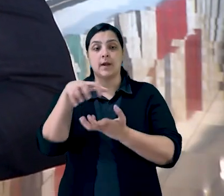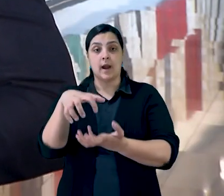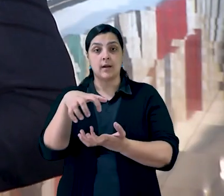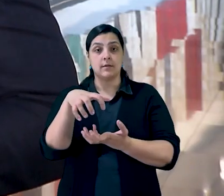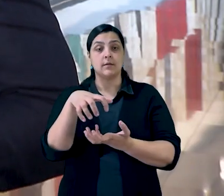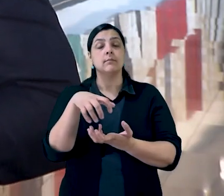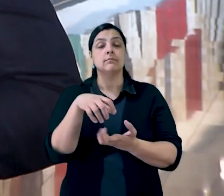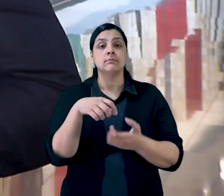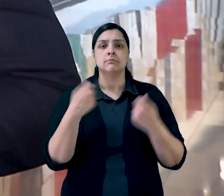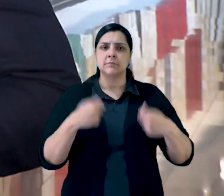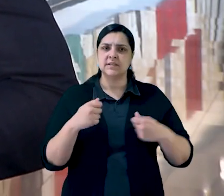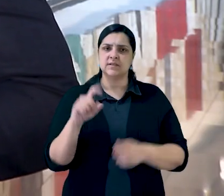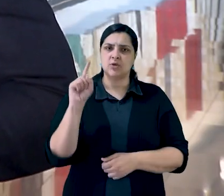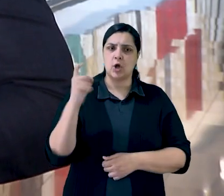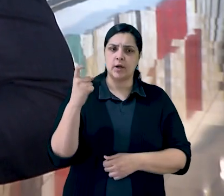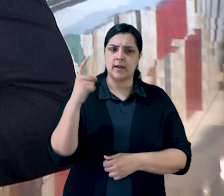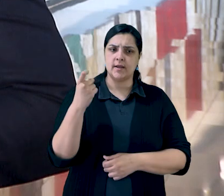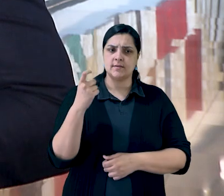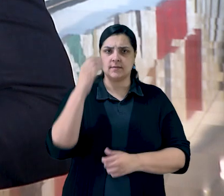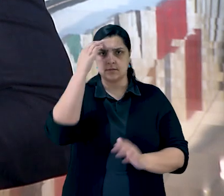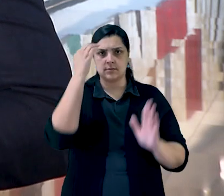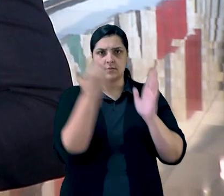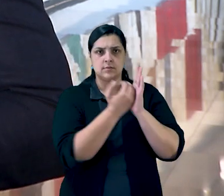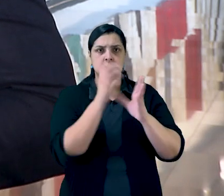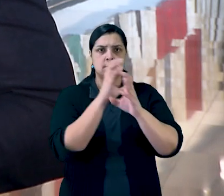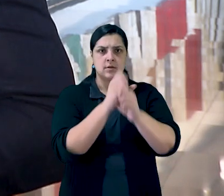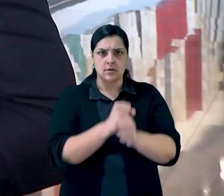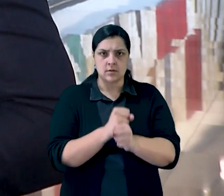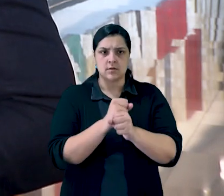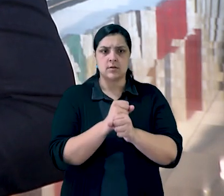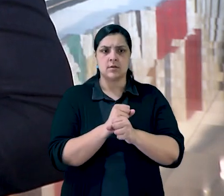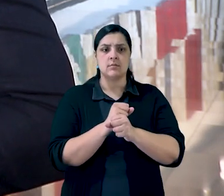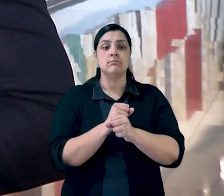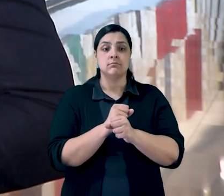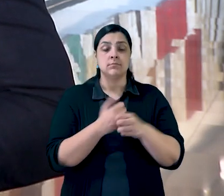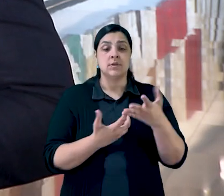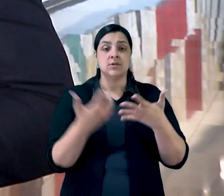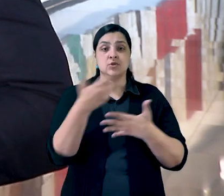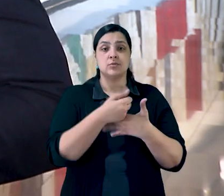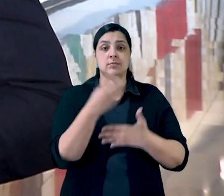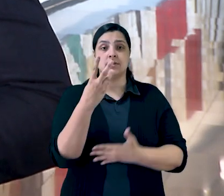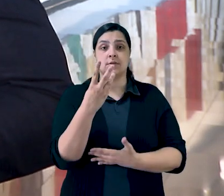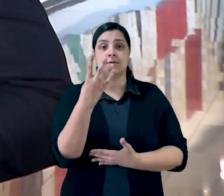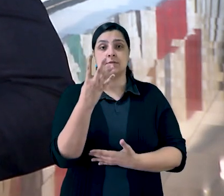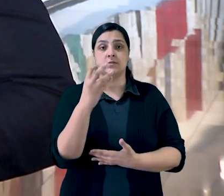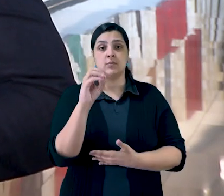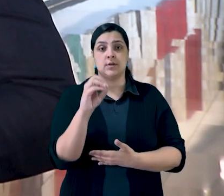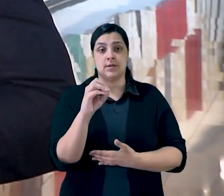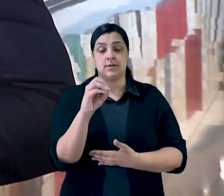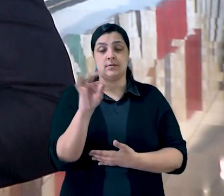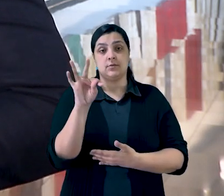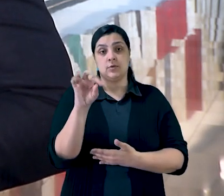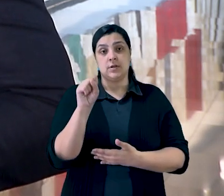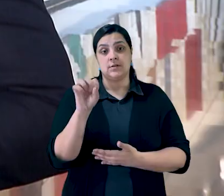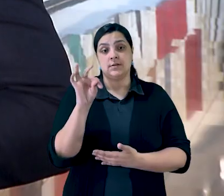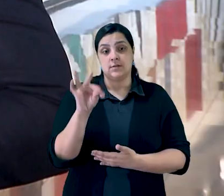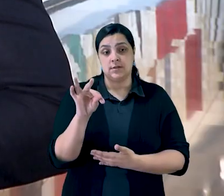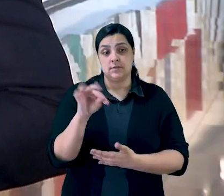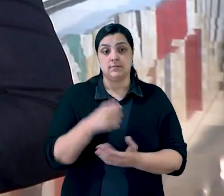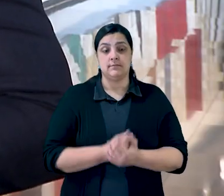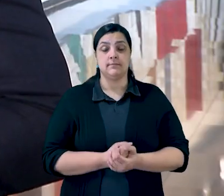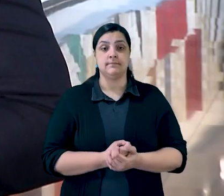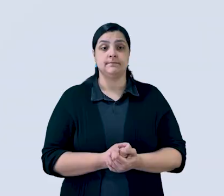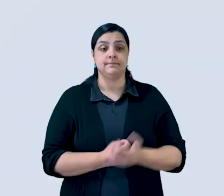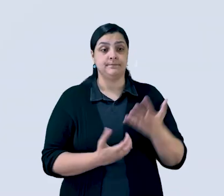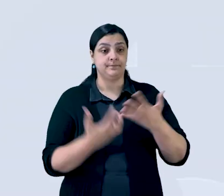transportada, deve ou não ter as horas extras cumpridas calculadas com base na súmula 340 do Tribunal Superior